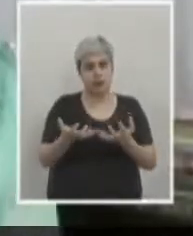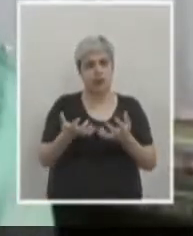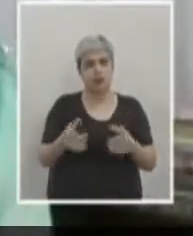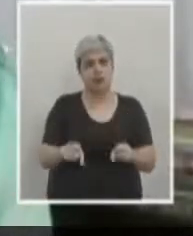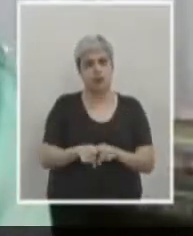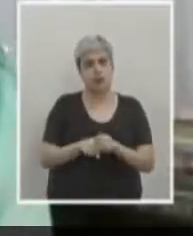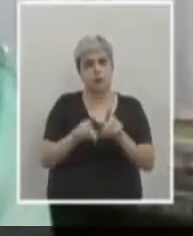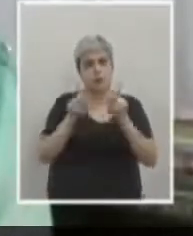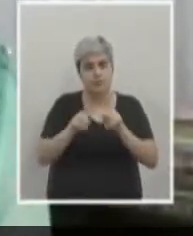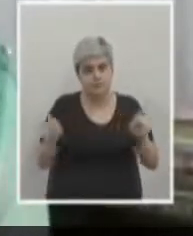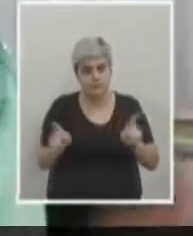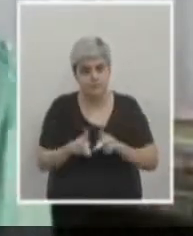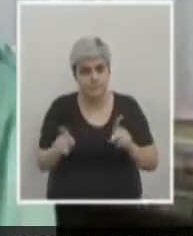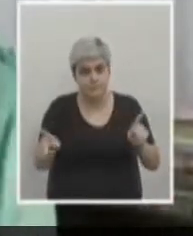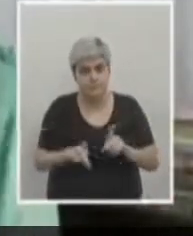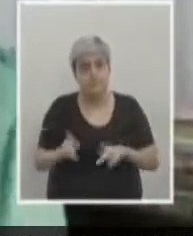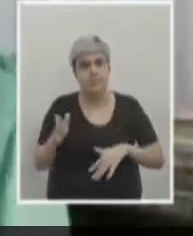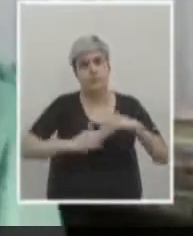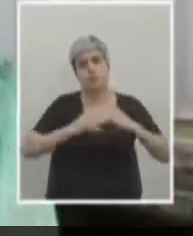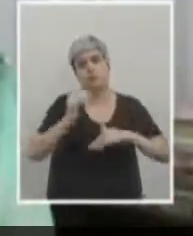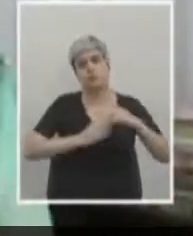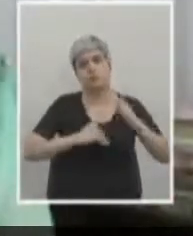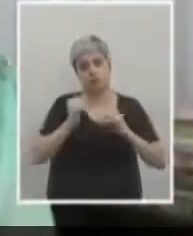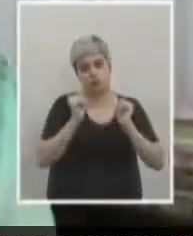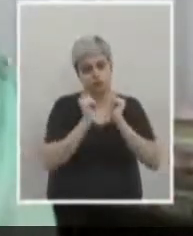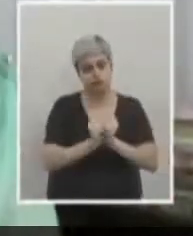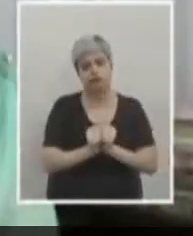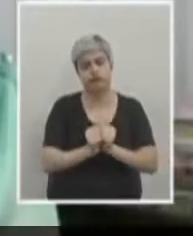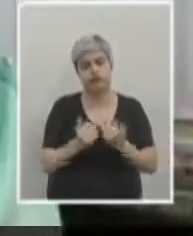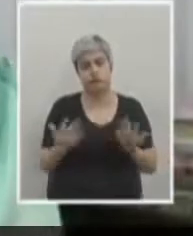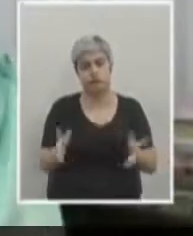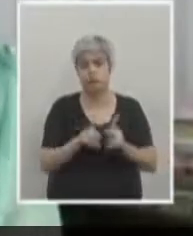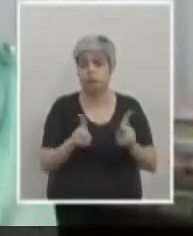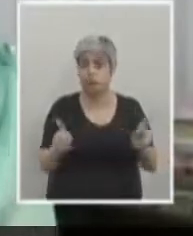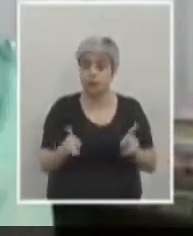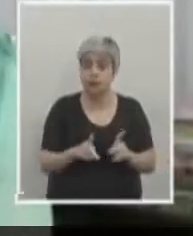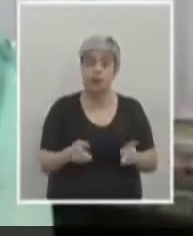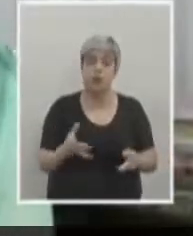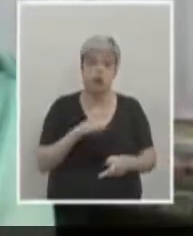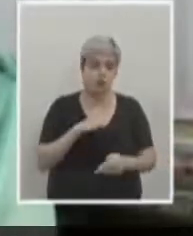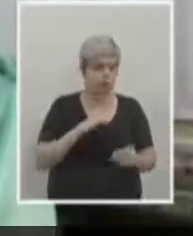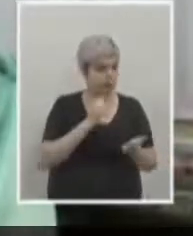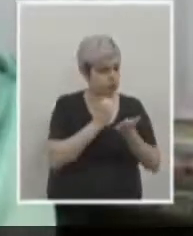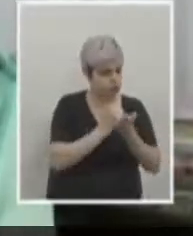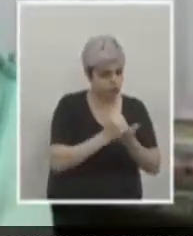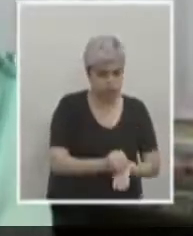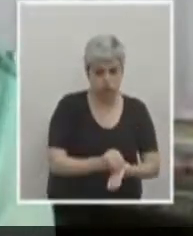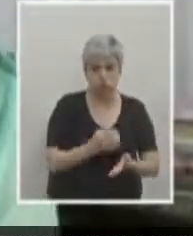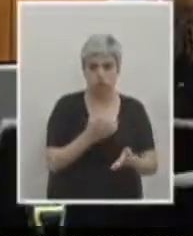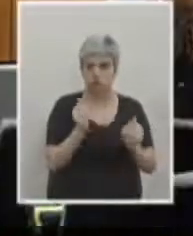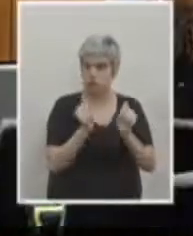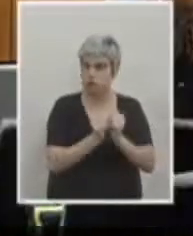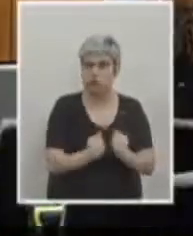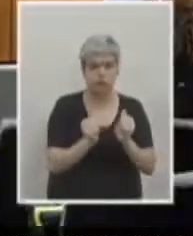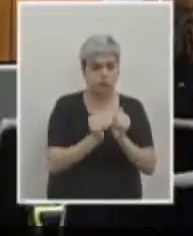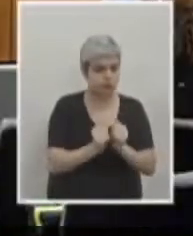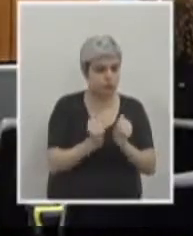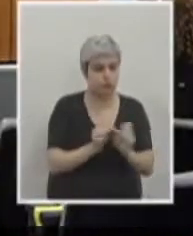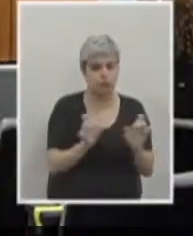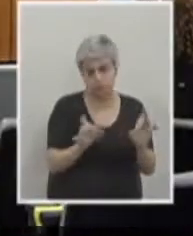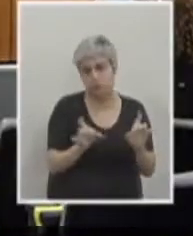de um professor que está ali na escola todo ano acompanhando seu filho. Porque esse professor, ele cria uma afetividade com o filho desse aluno especial, né? O